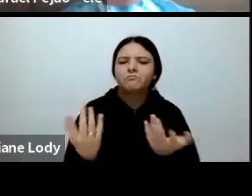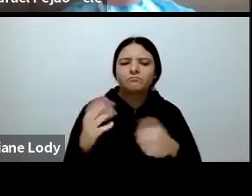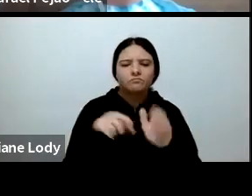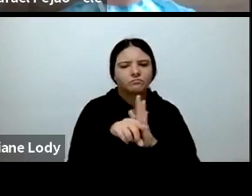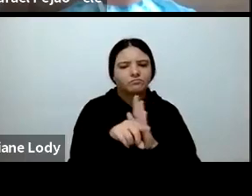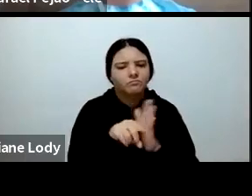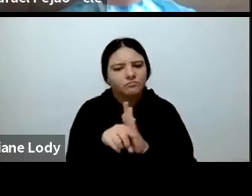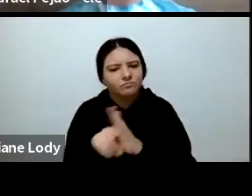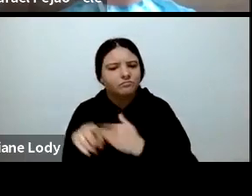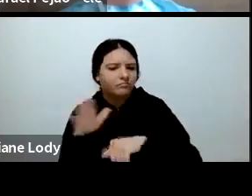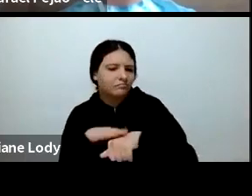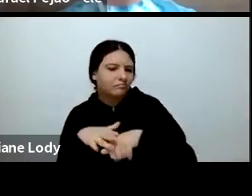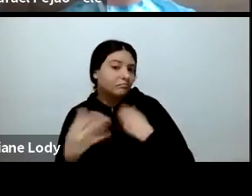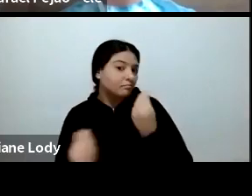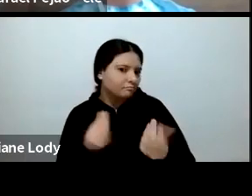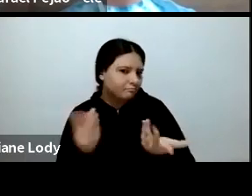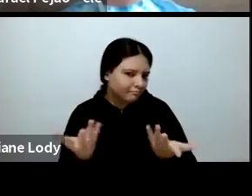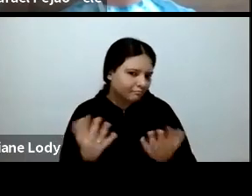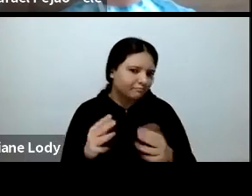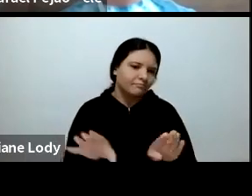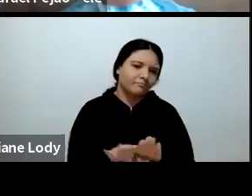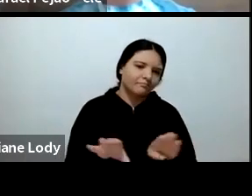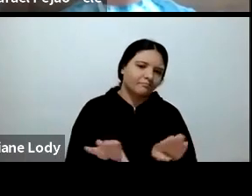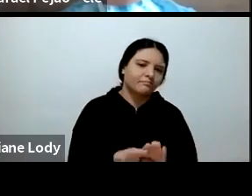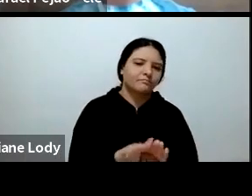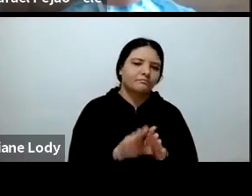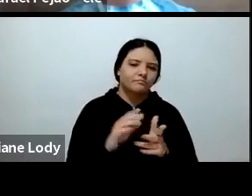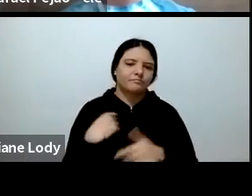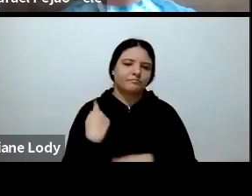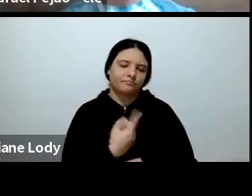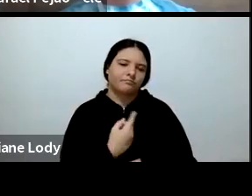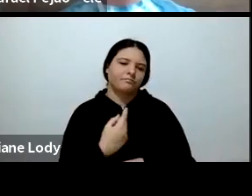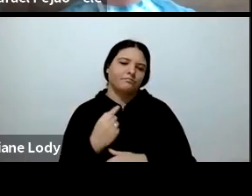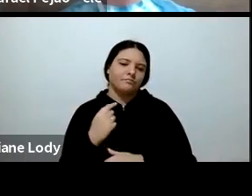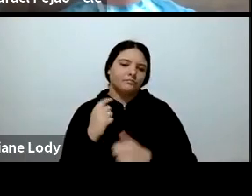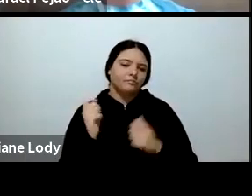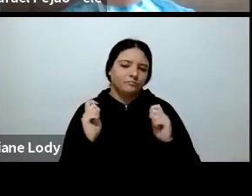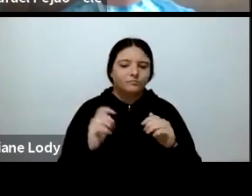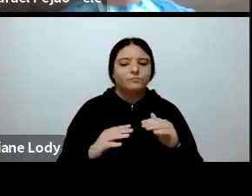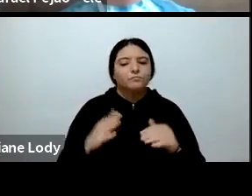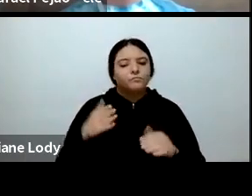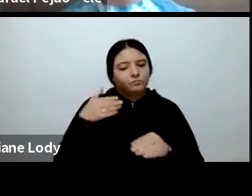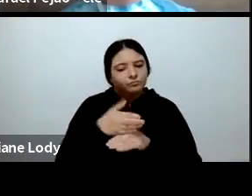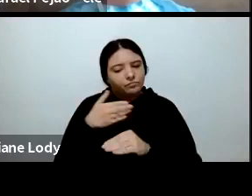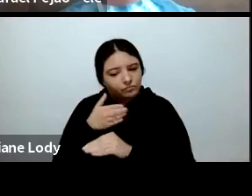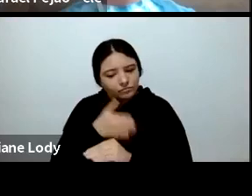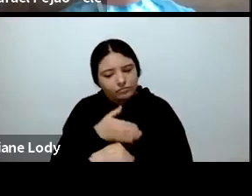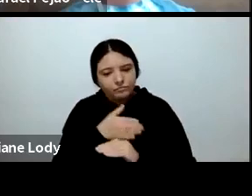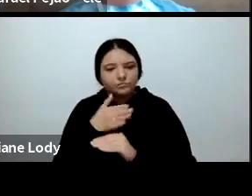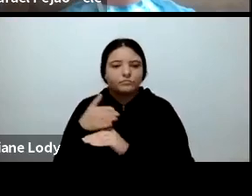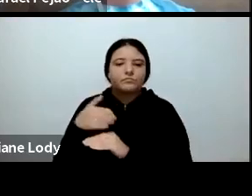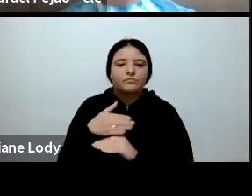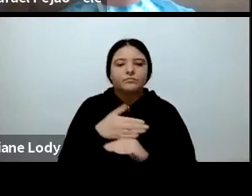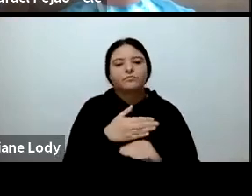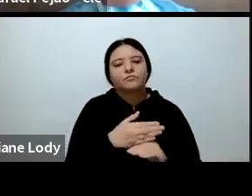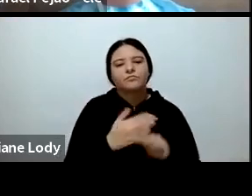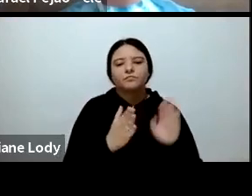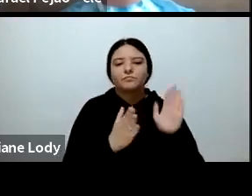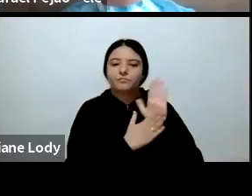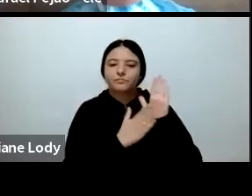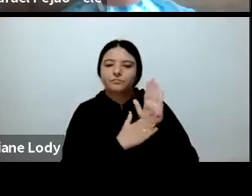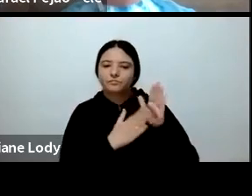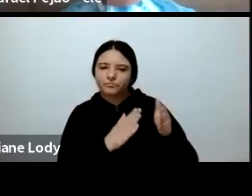de uma maneira que não nos impossibilite de participar das